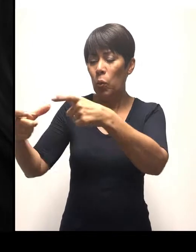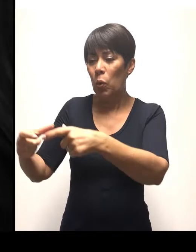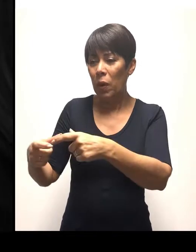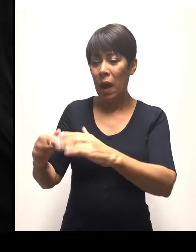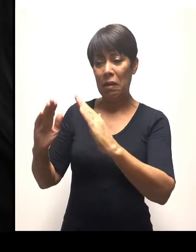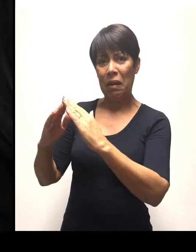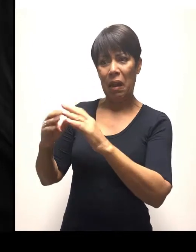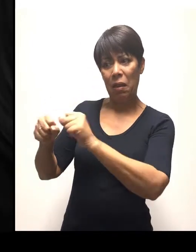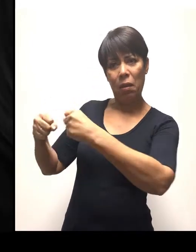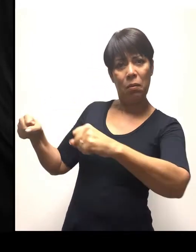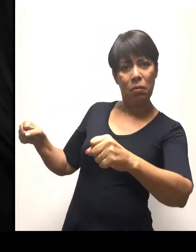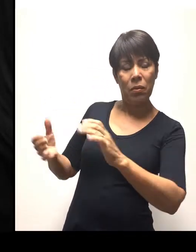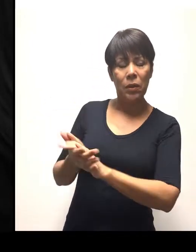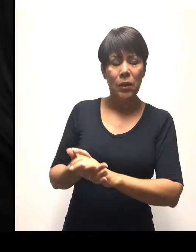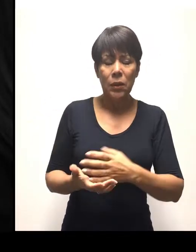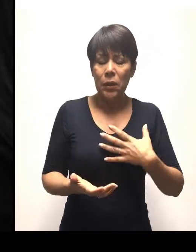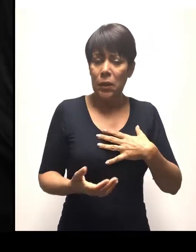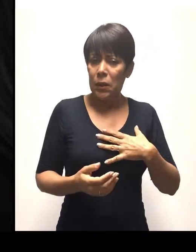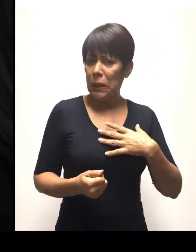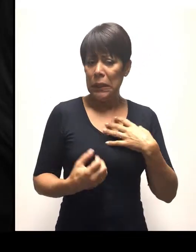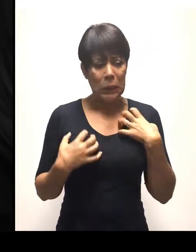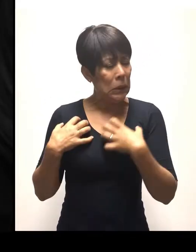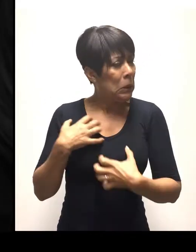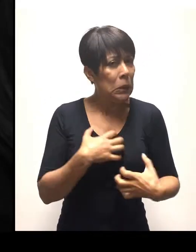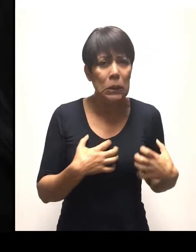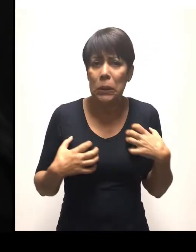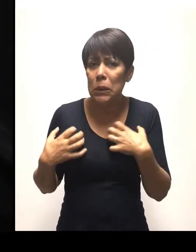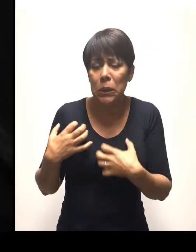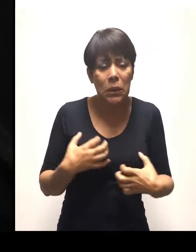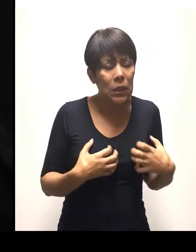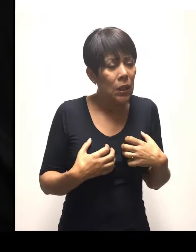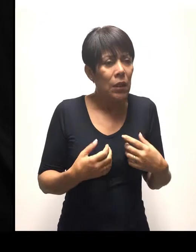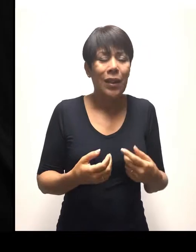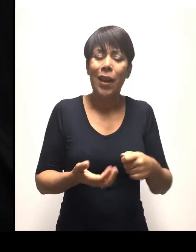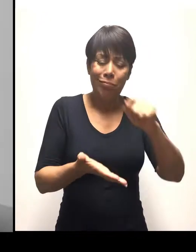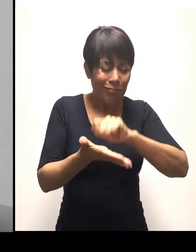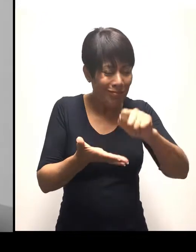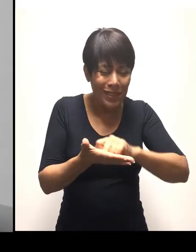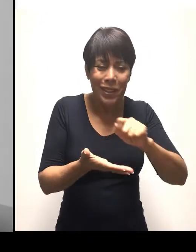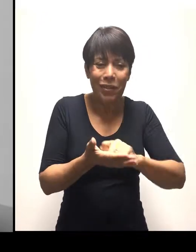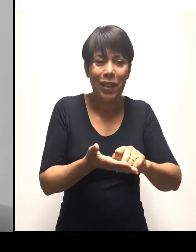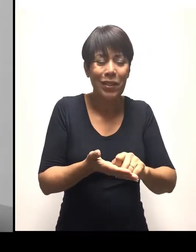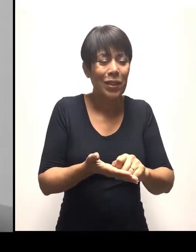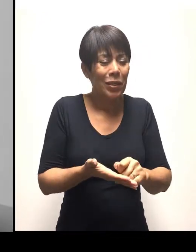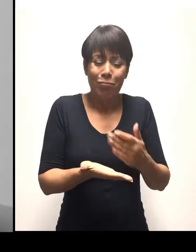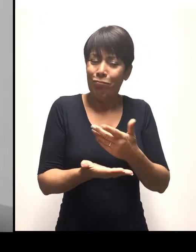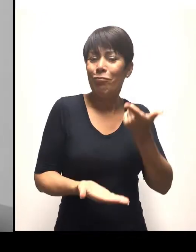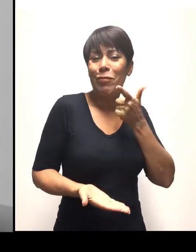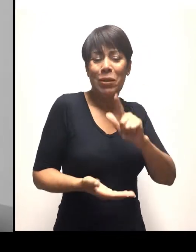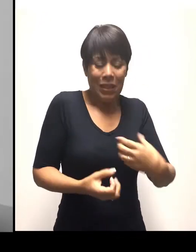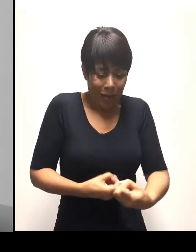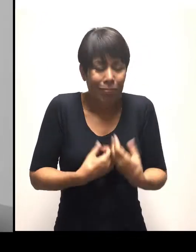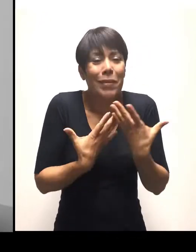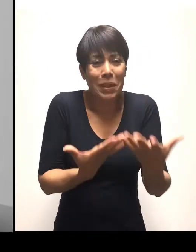alta, então isso me causava uma angústia muito grande. E era ali que eu desaguava, né? Era na escrita. Então